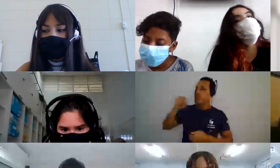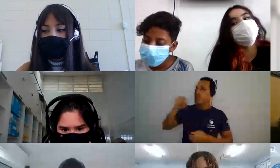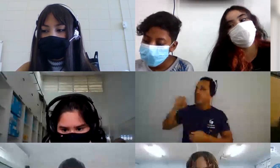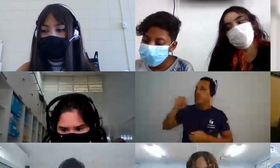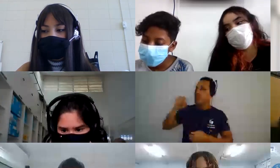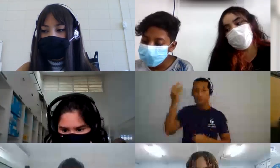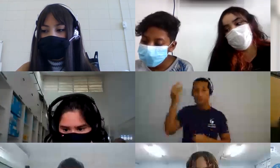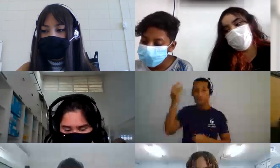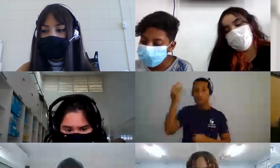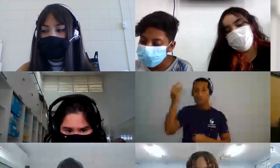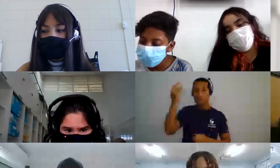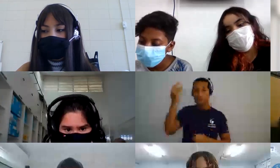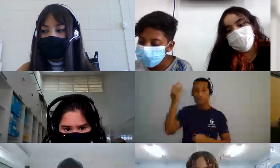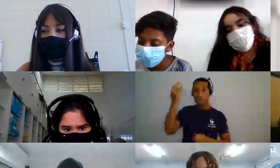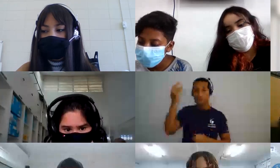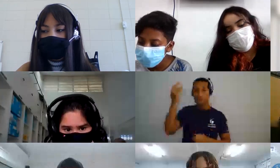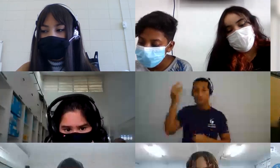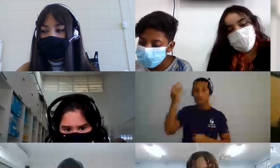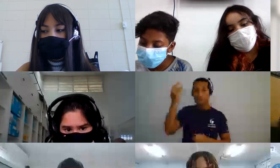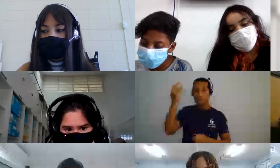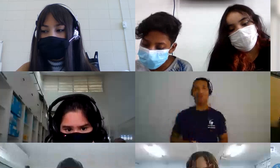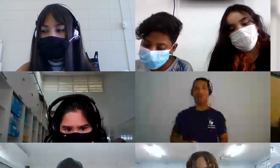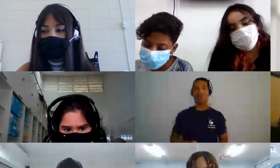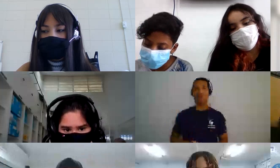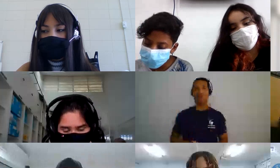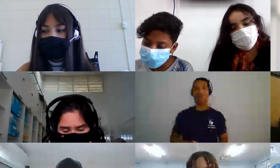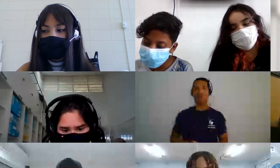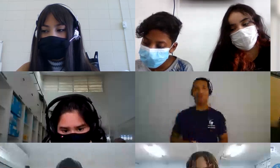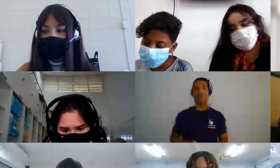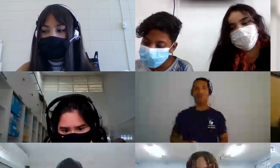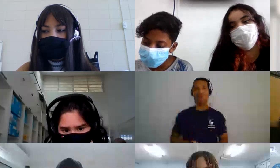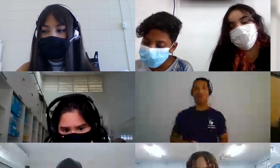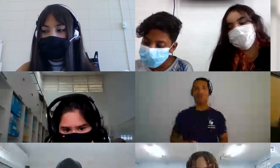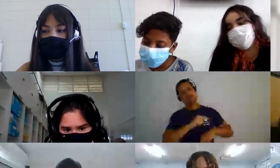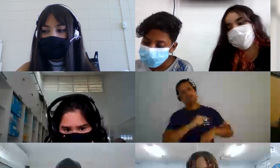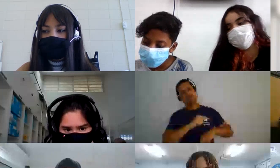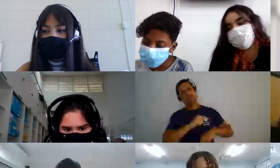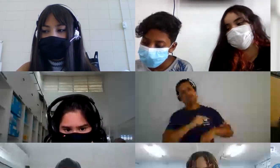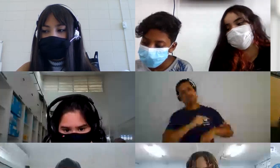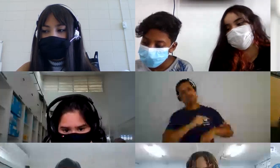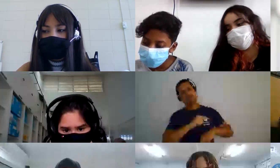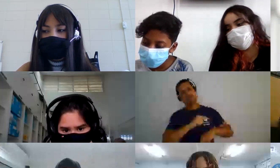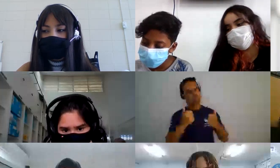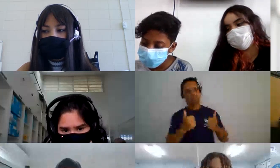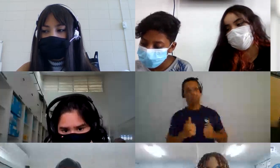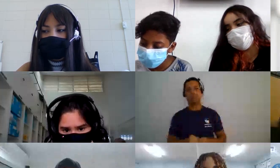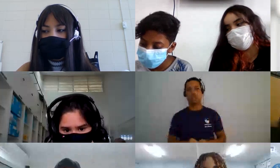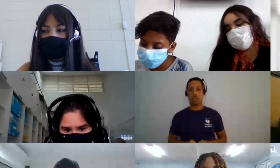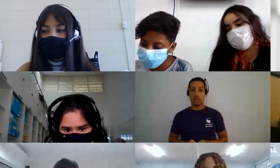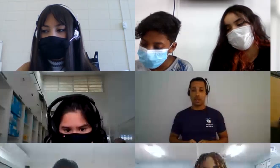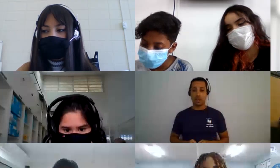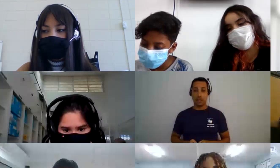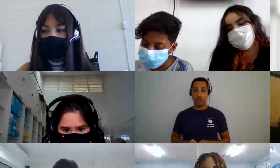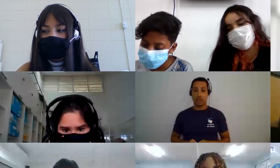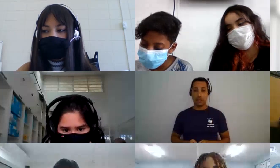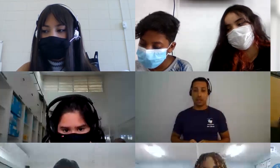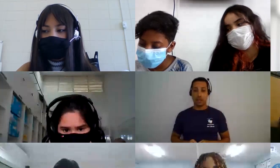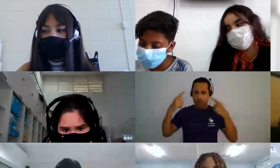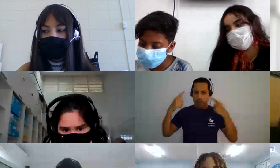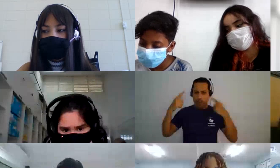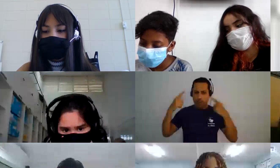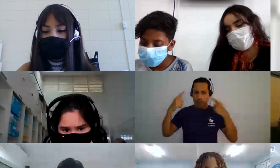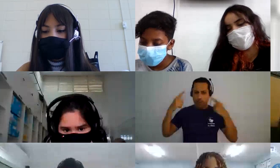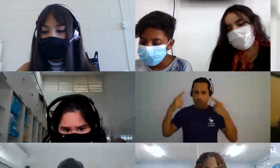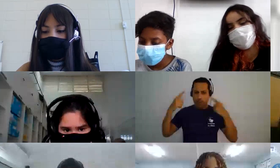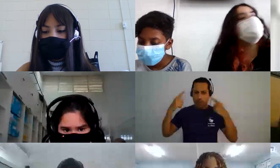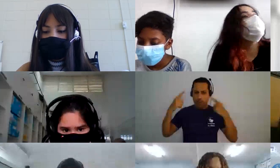chegando. E o moleque fala: calma, calma, vai dar tempo. Então olha que coisa maluca. Para algumas coisas parece